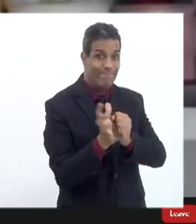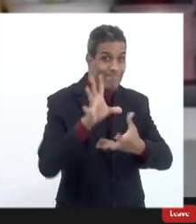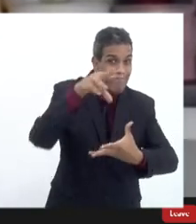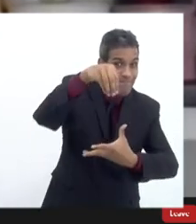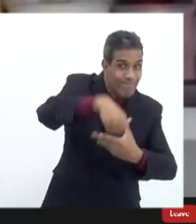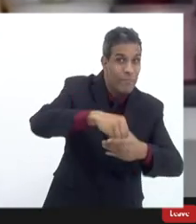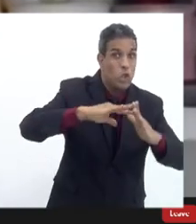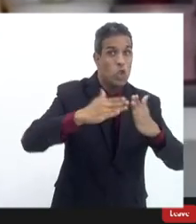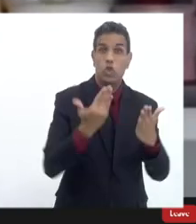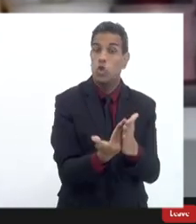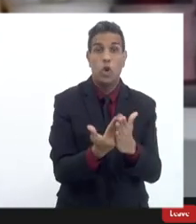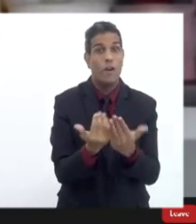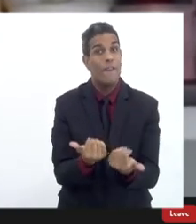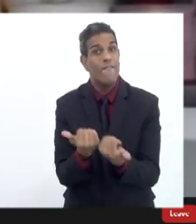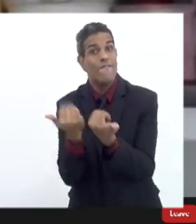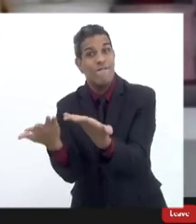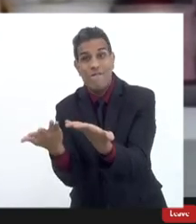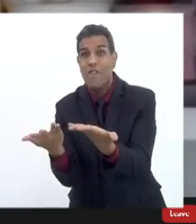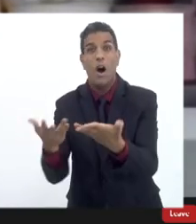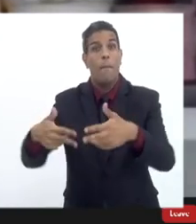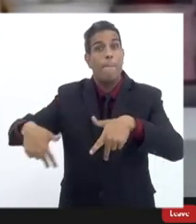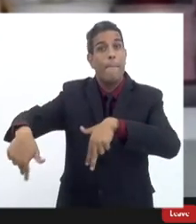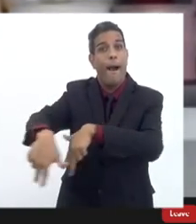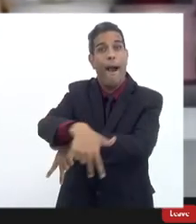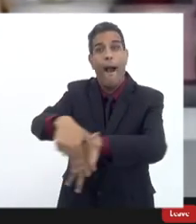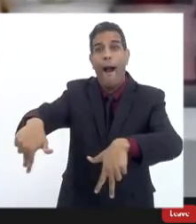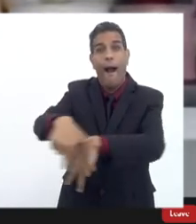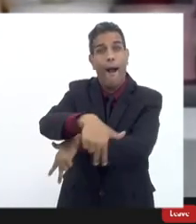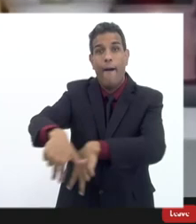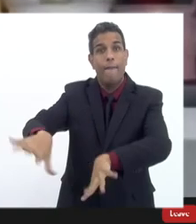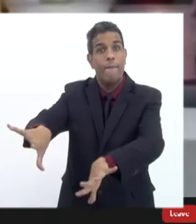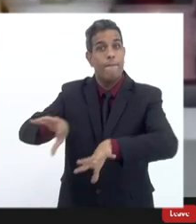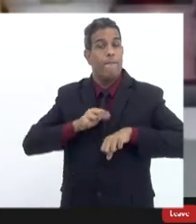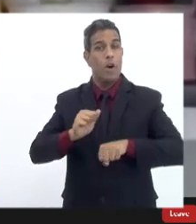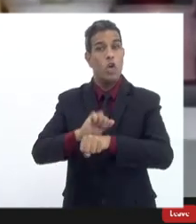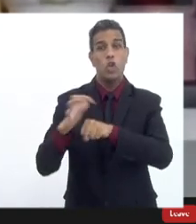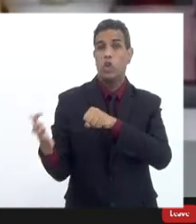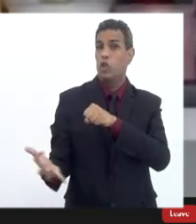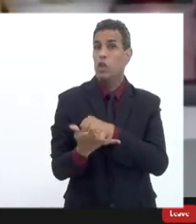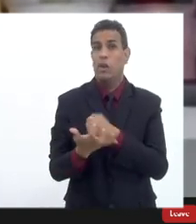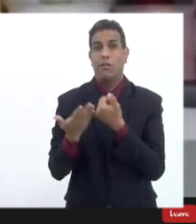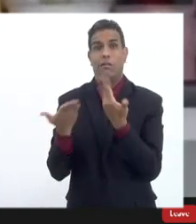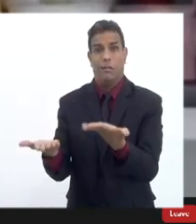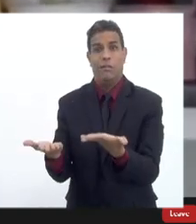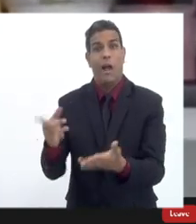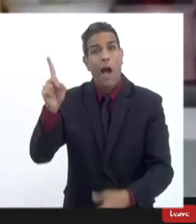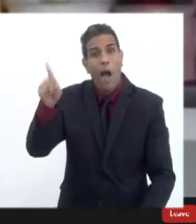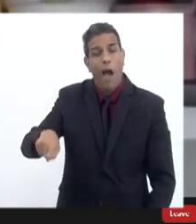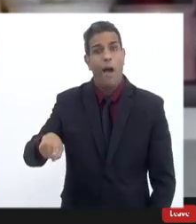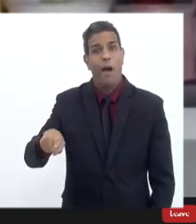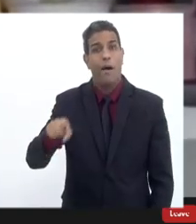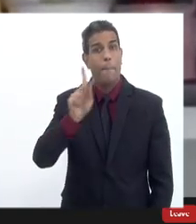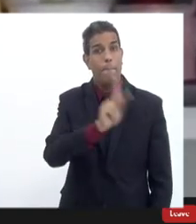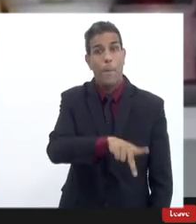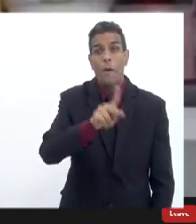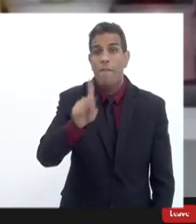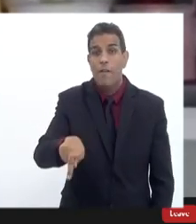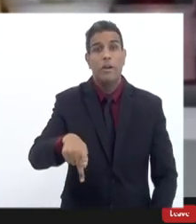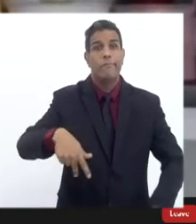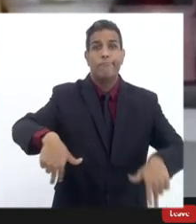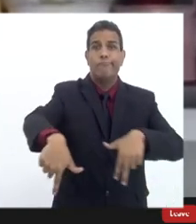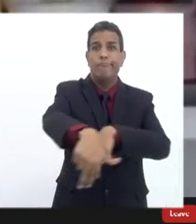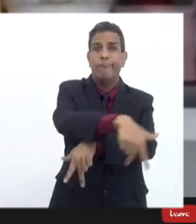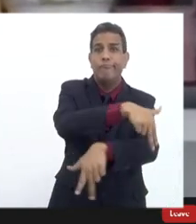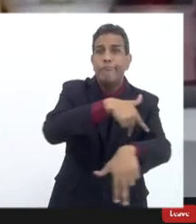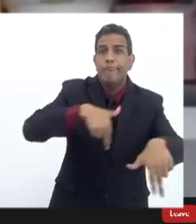se contaminam no processo de deslocamento entre escola e trabalho. E professores circulam